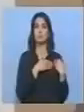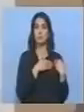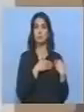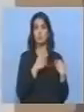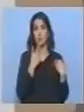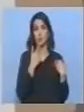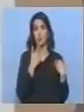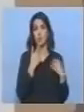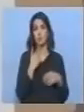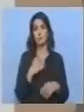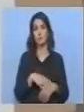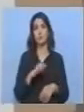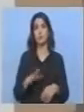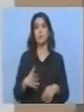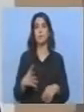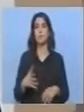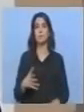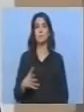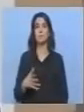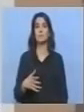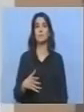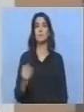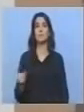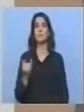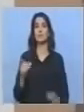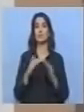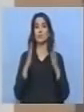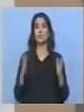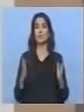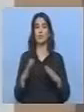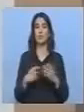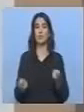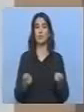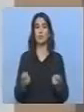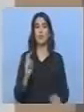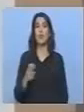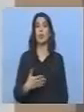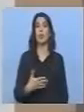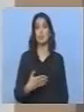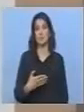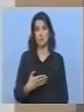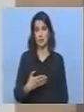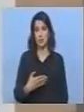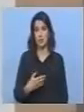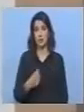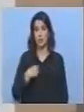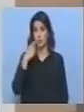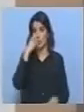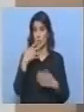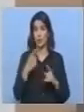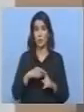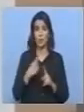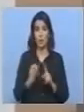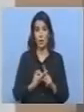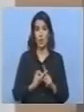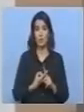elevadas do ponto de vista da dimensão das instituições em que tenho feito gestão há 17 anos. Eu não me lembro de um único ano em que